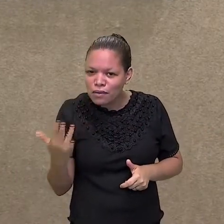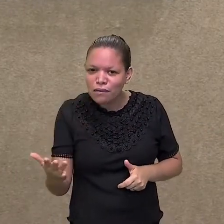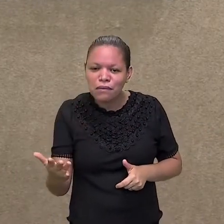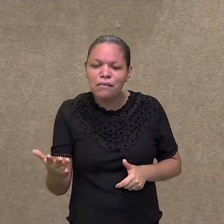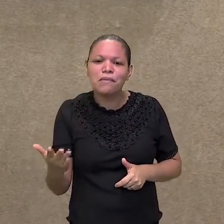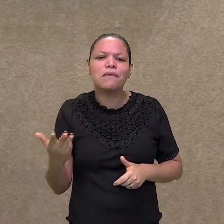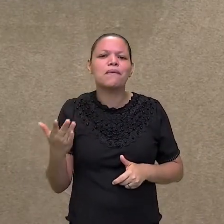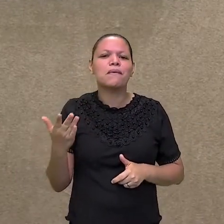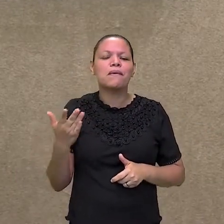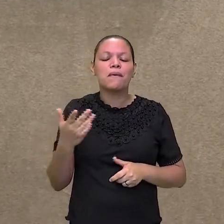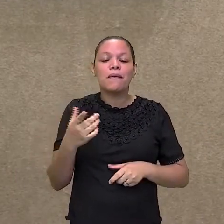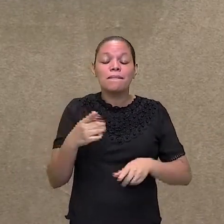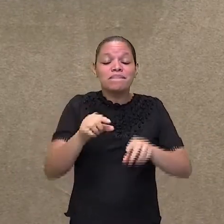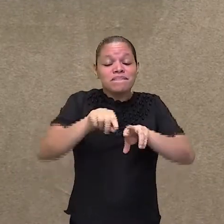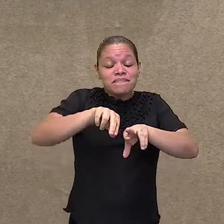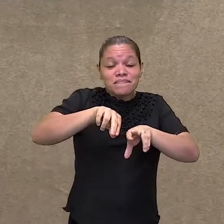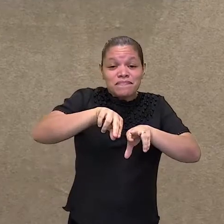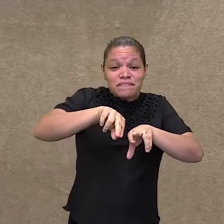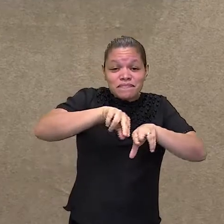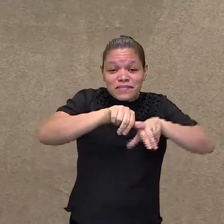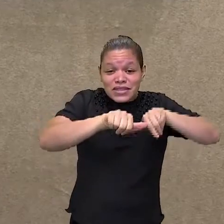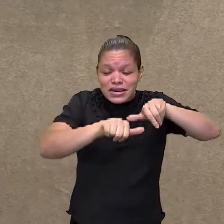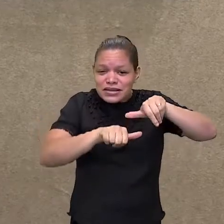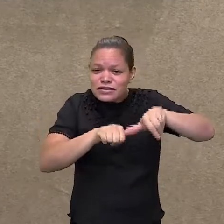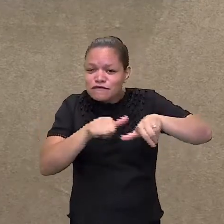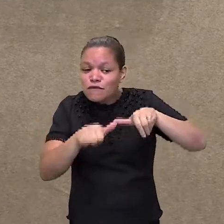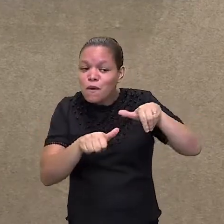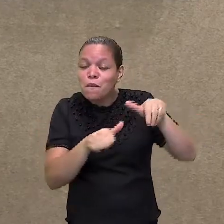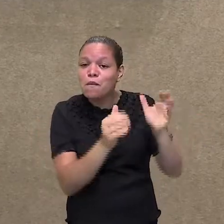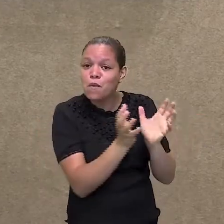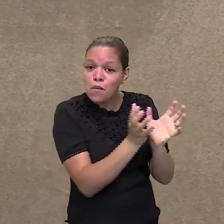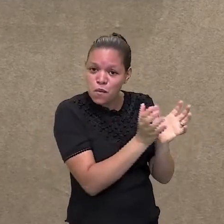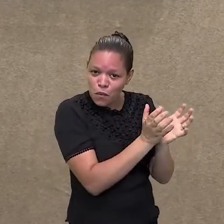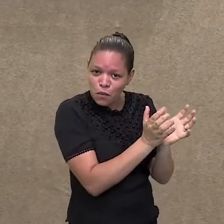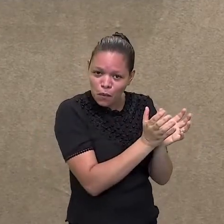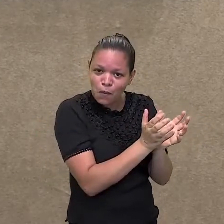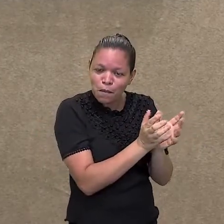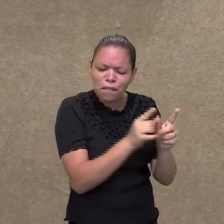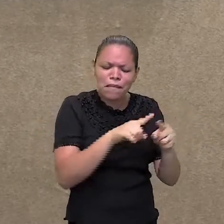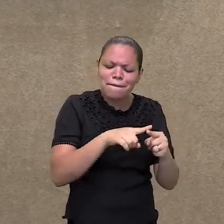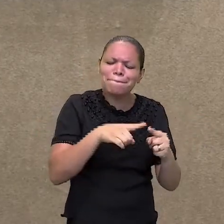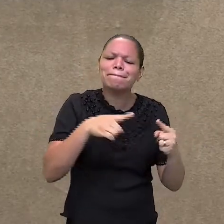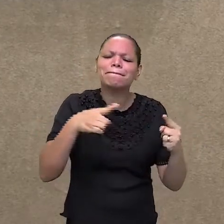principal continuou sendo um lápis de madeira.